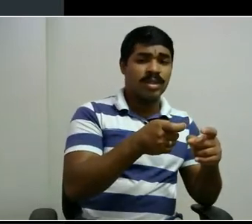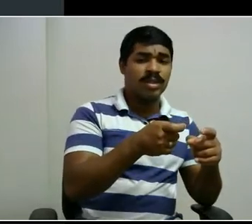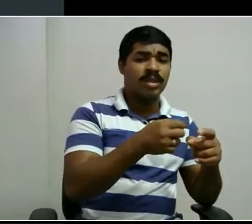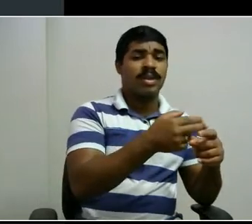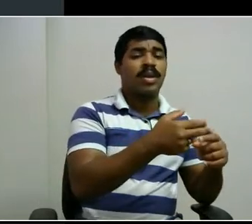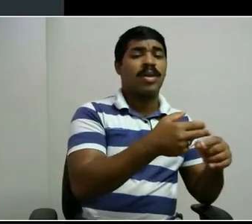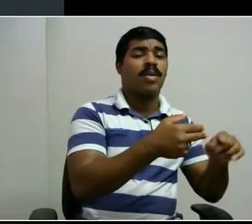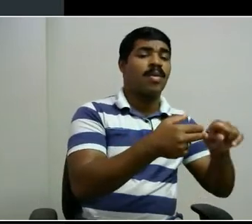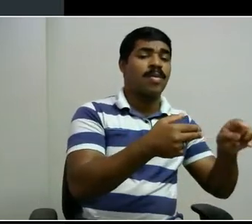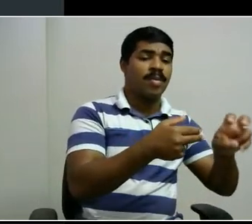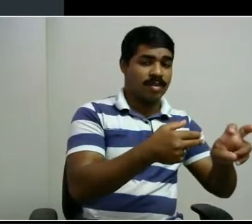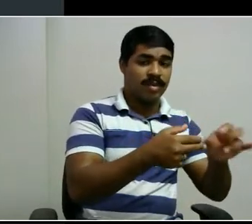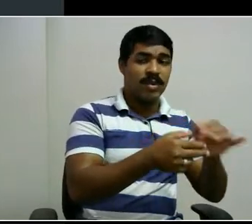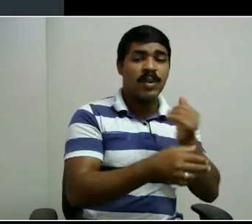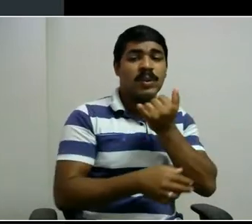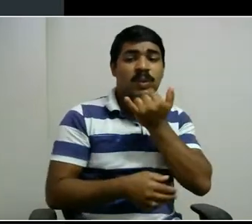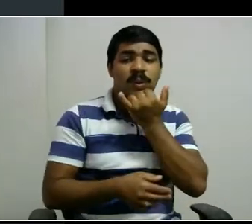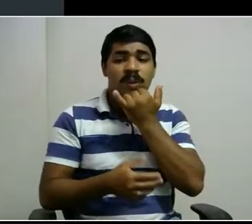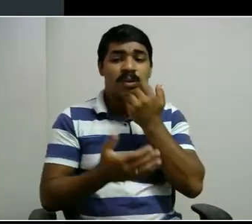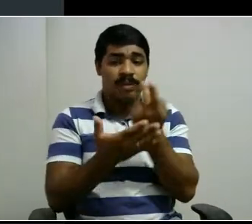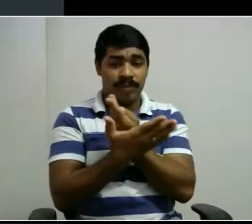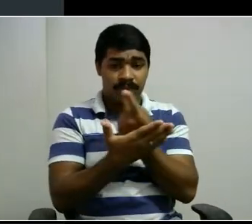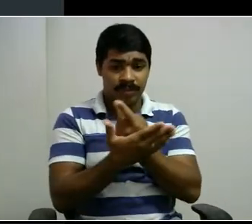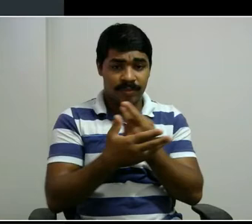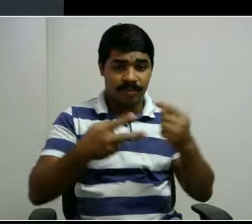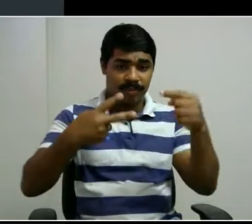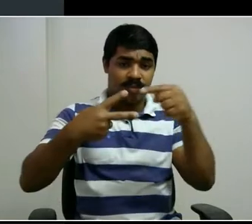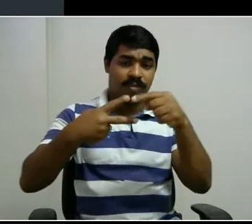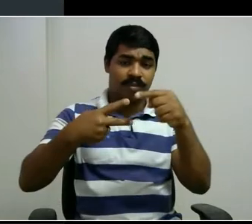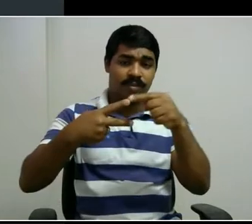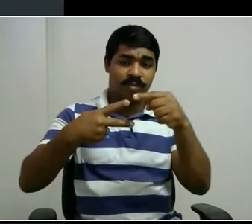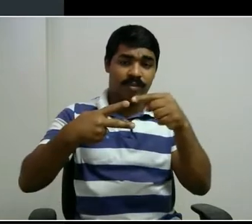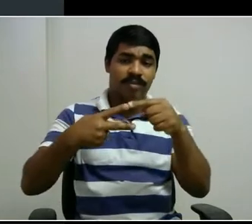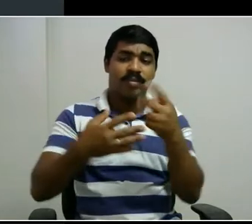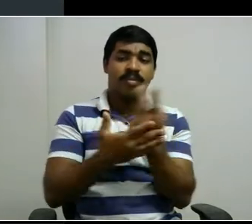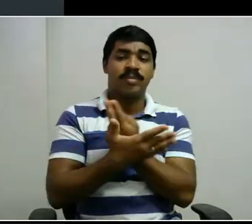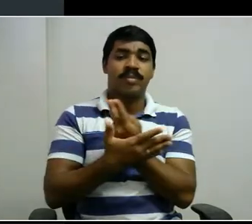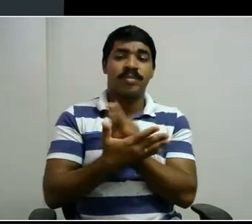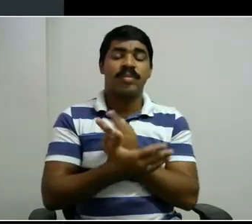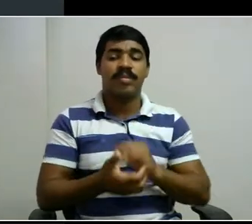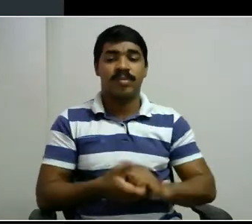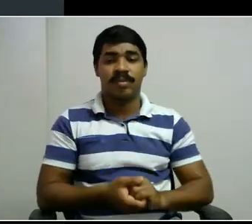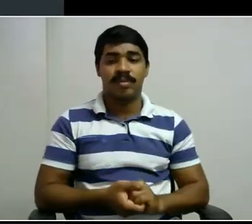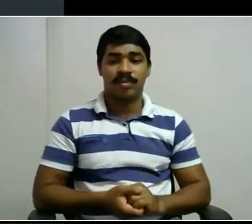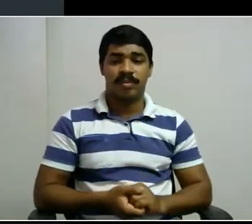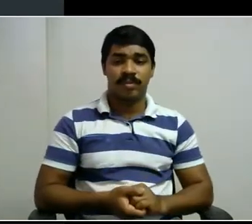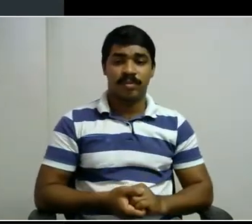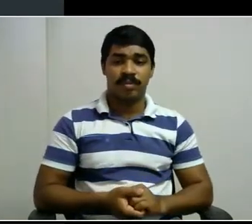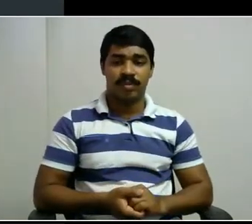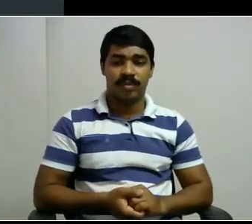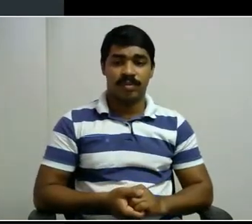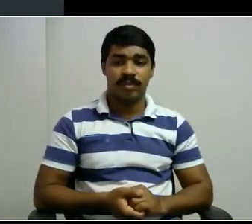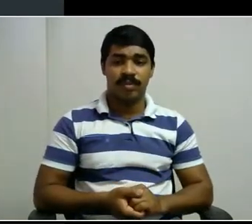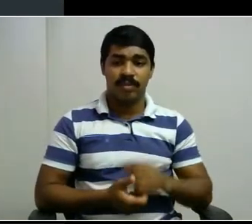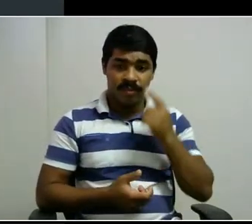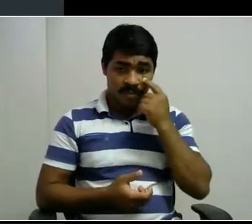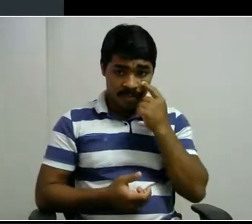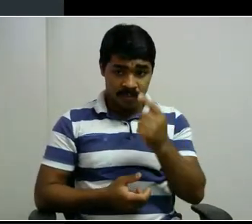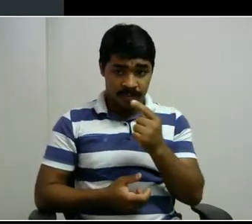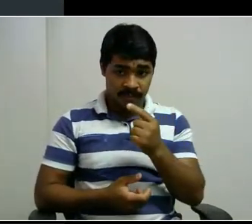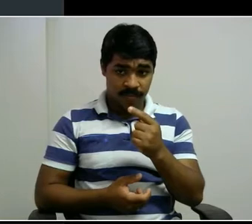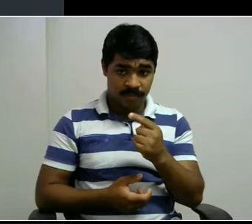perdão. Ó, f de x, a função ela é menor que zero, onde apareceu o sinal de menos. O sinal de menos apareceu para frente